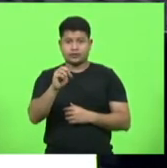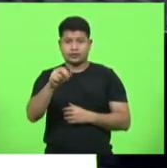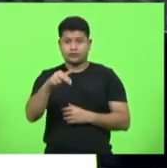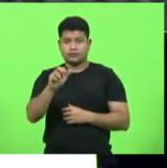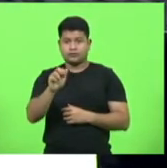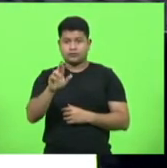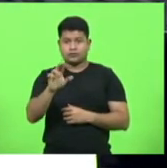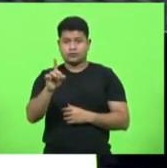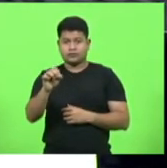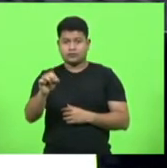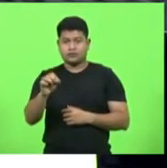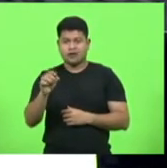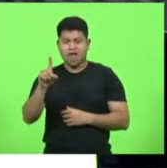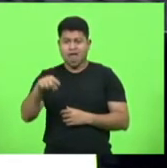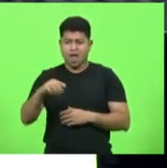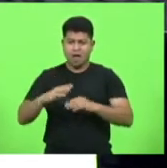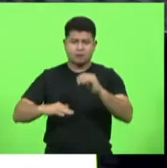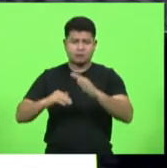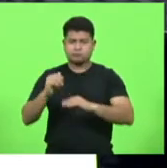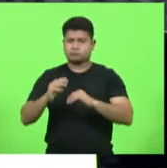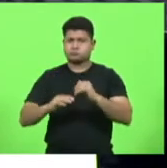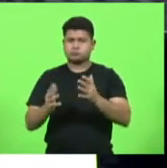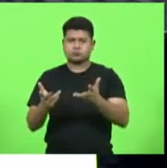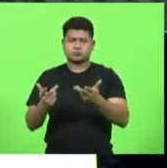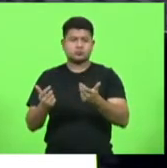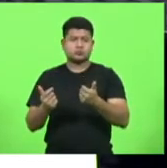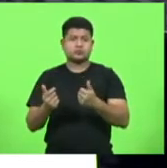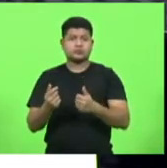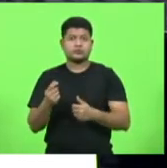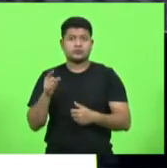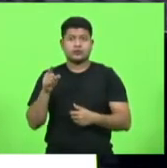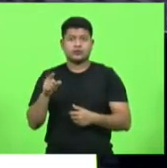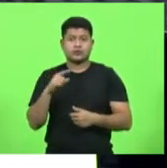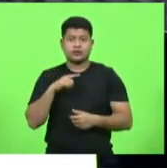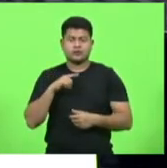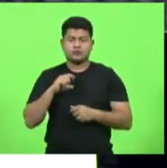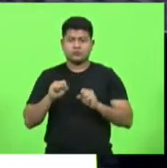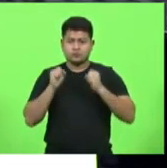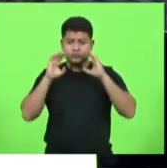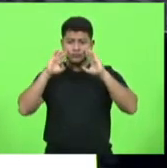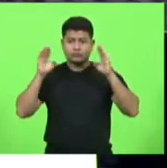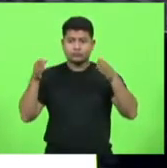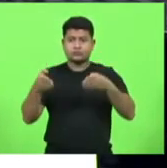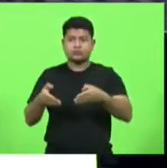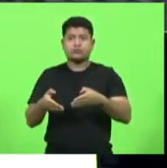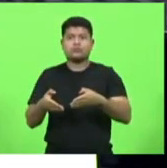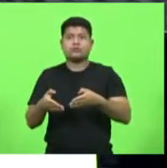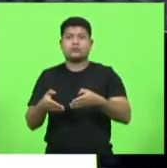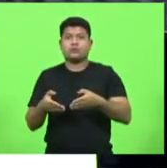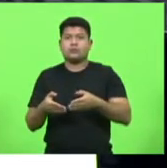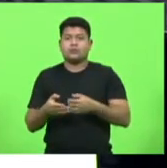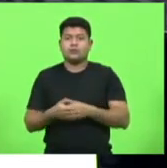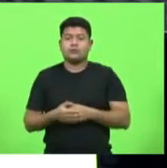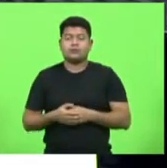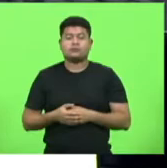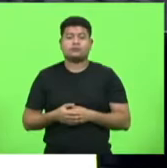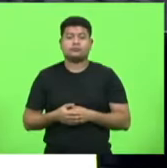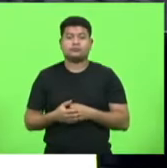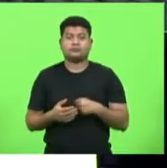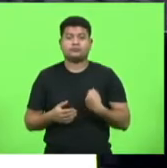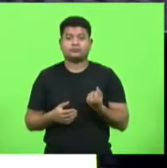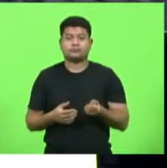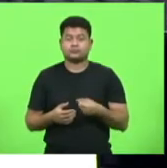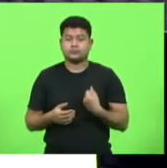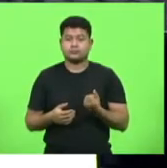talento e que está, com a sua dedicação, o seu entusiasmo, trazendo